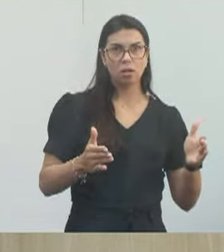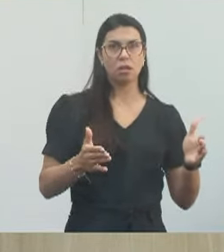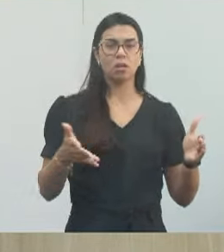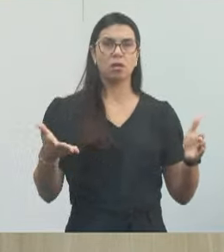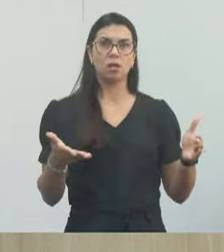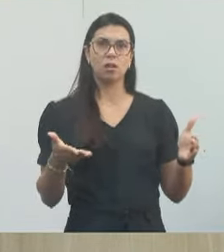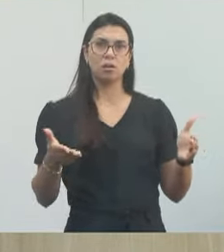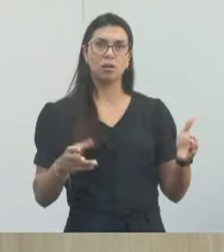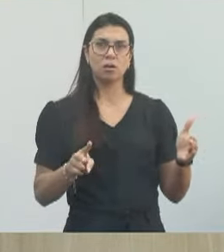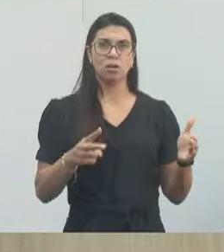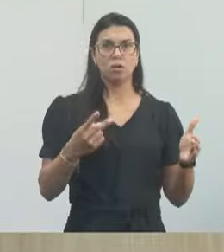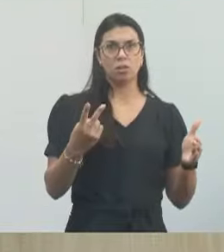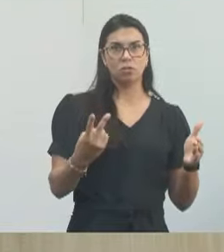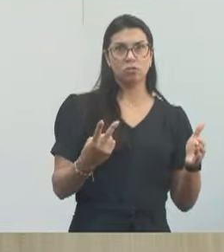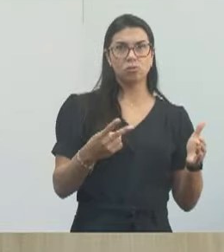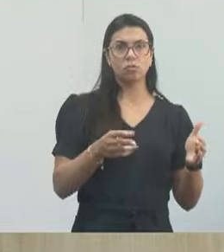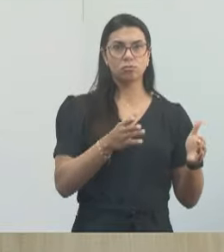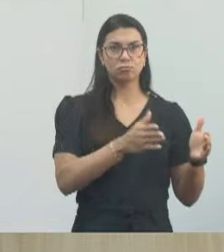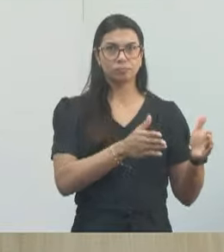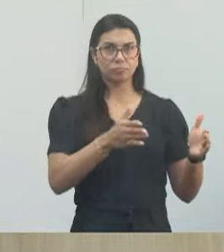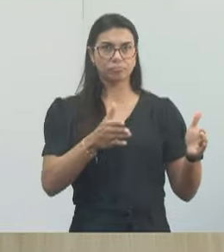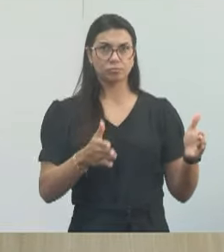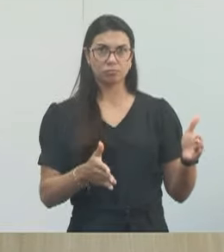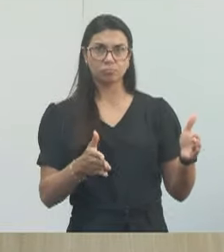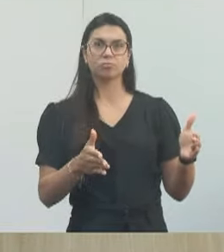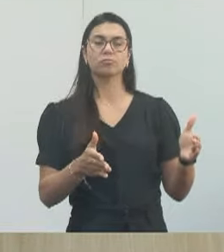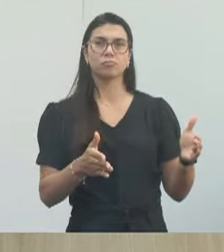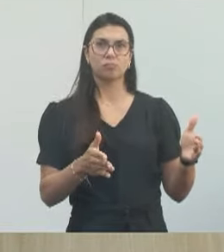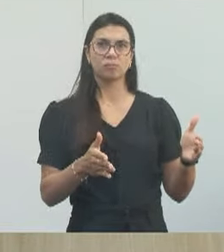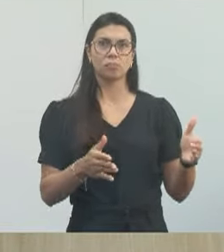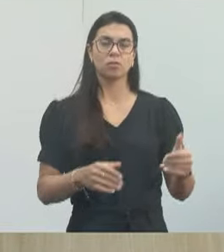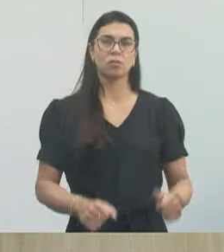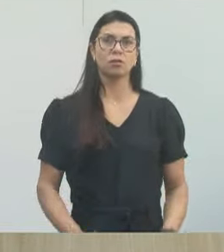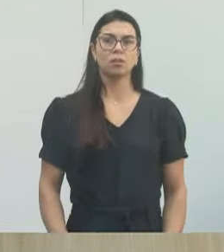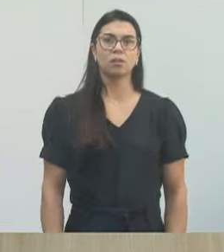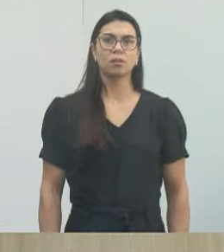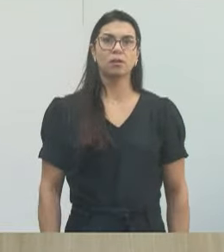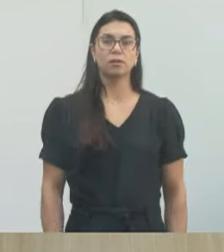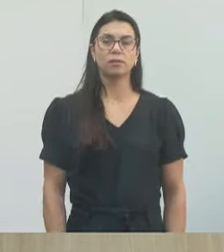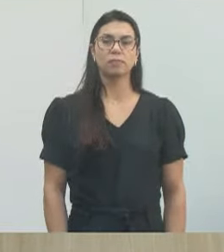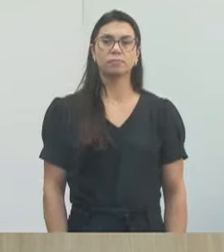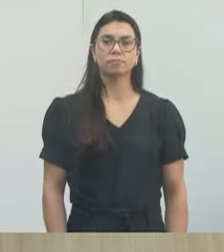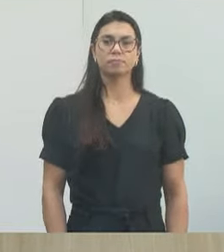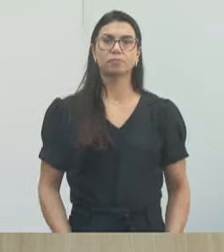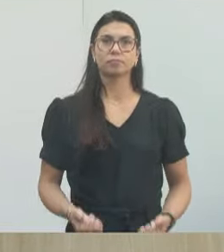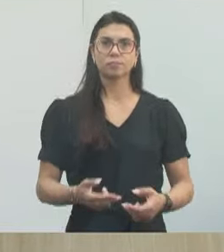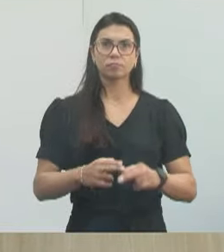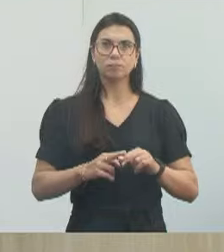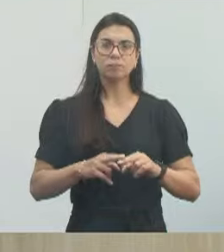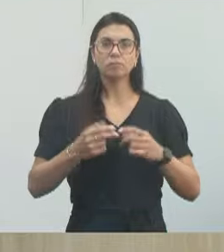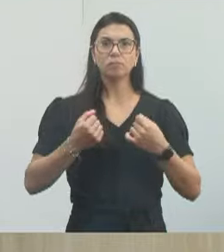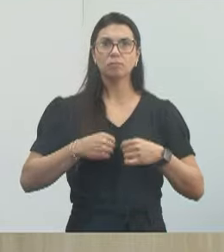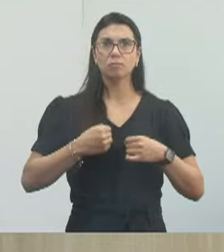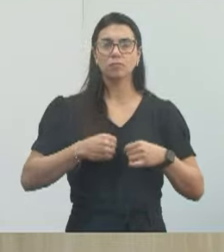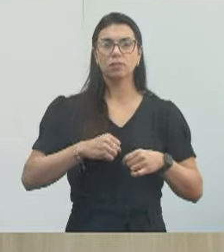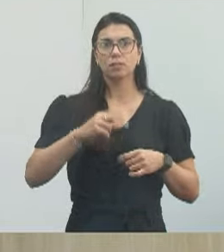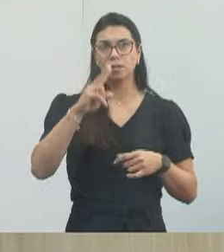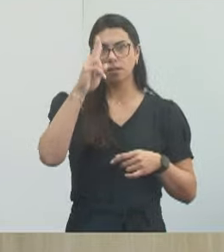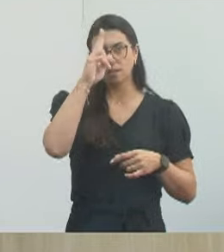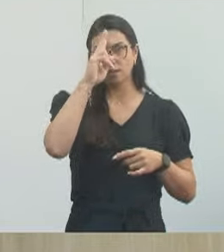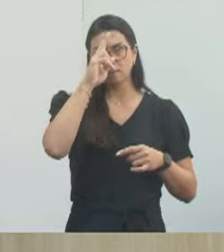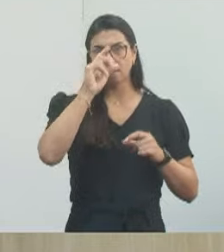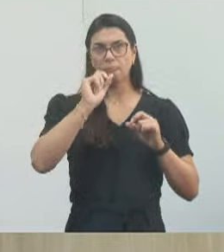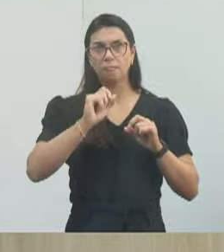no entanto Devid as obras uma redução para apenas duas vias cabe observar que as obras da rodovia